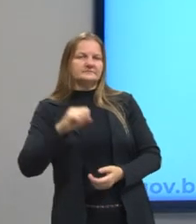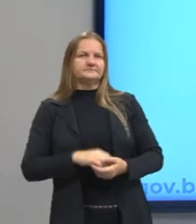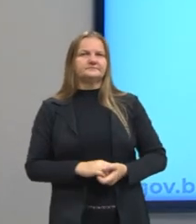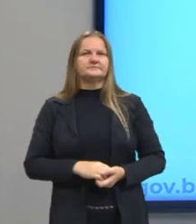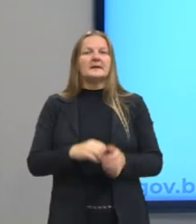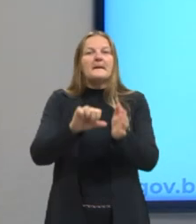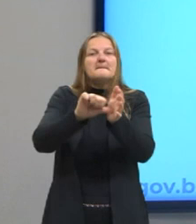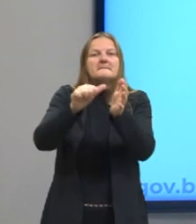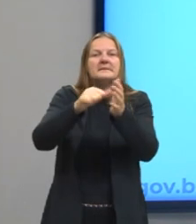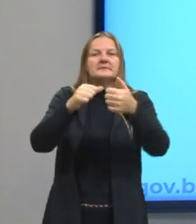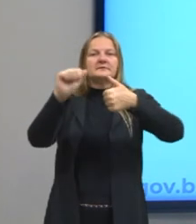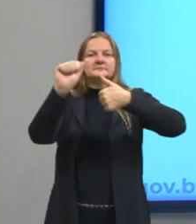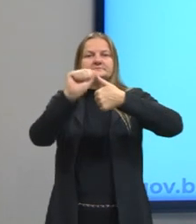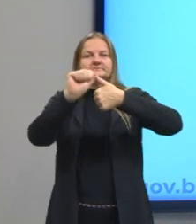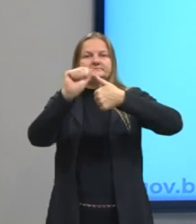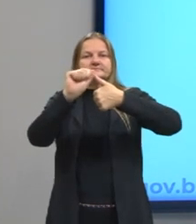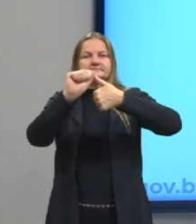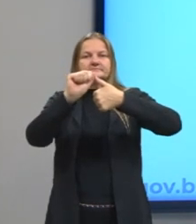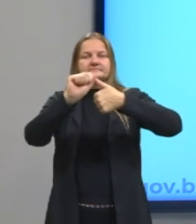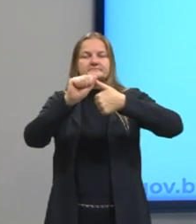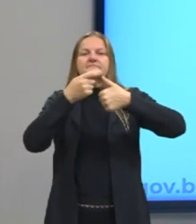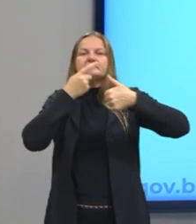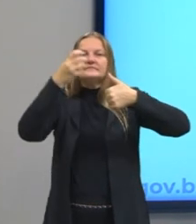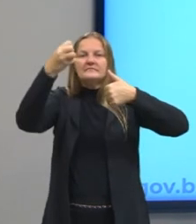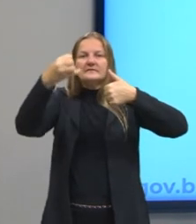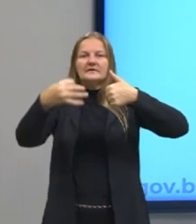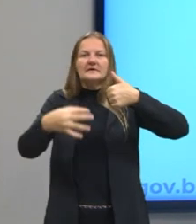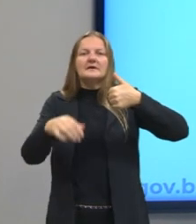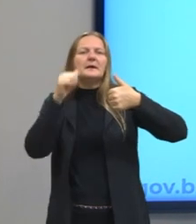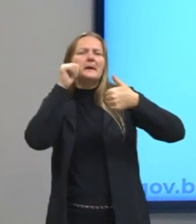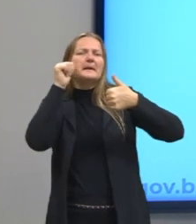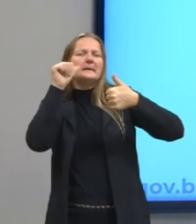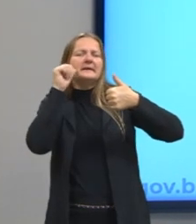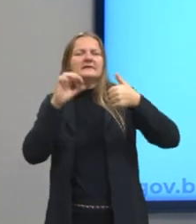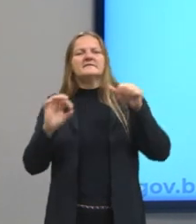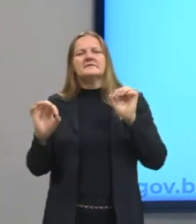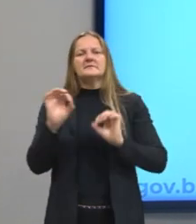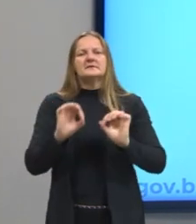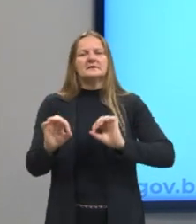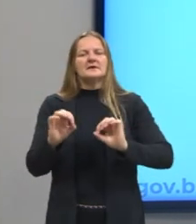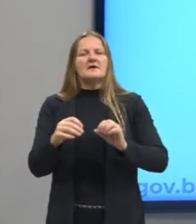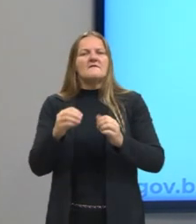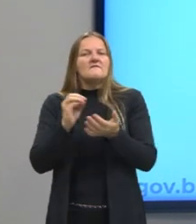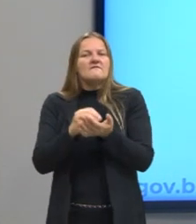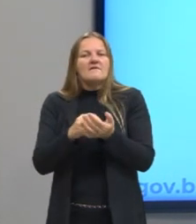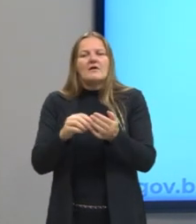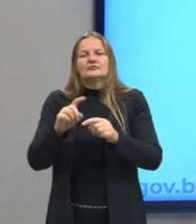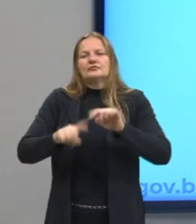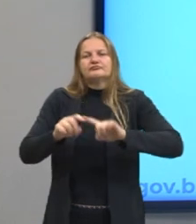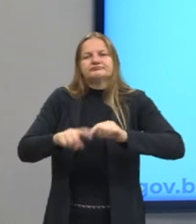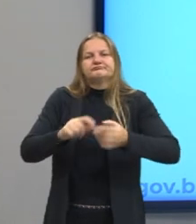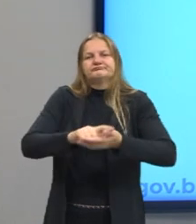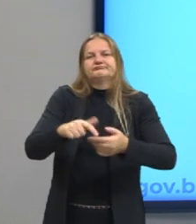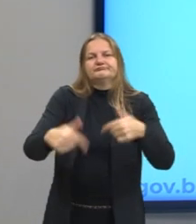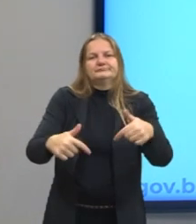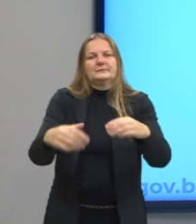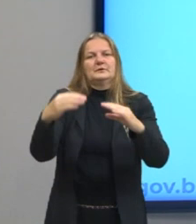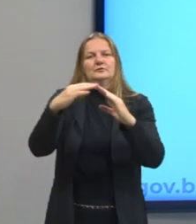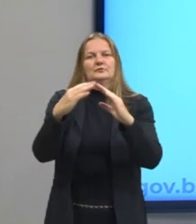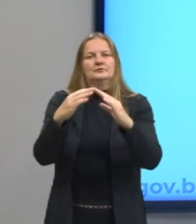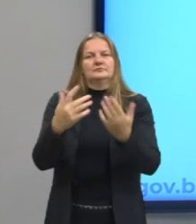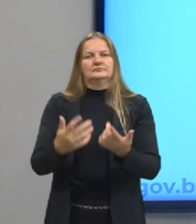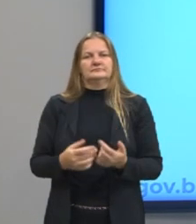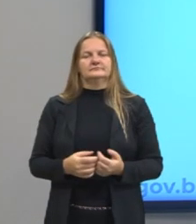primeira alternativa falta de feminilidade das mulheres que não se dedicam as tarefas domésticas